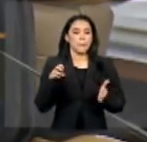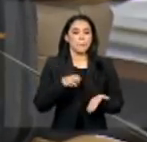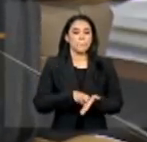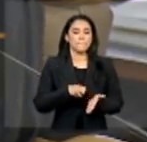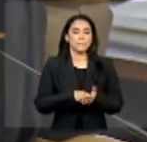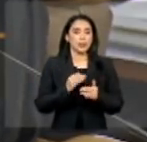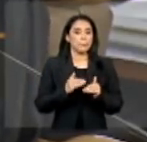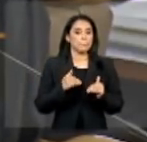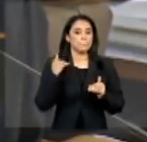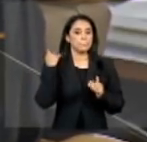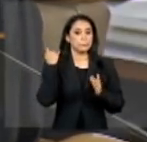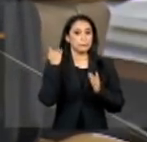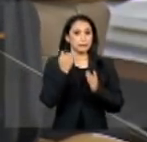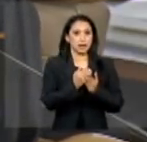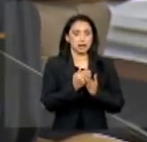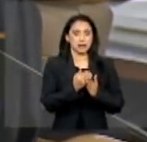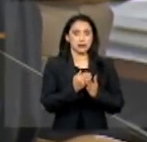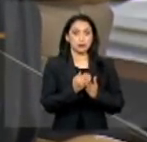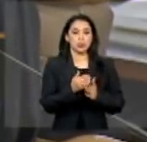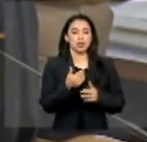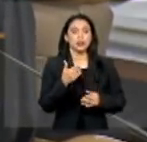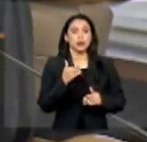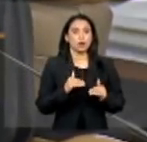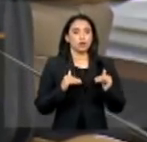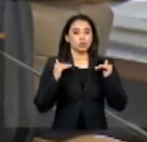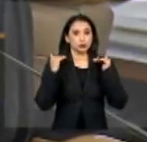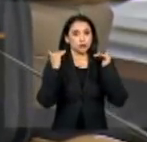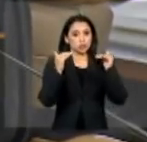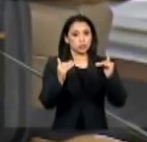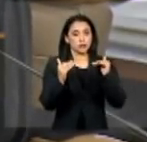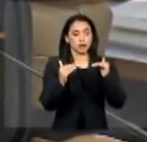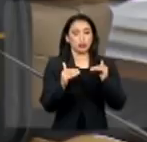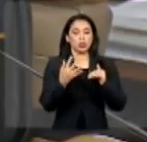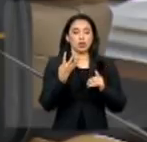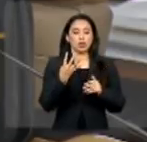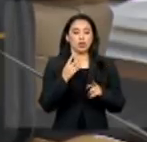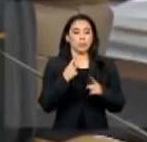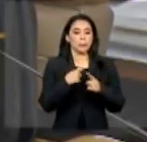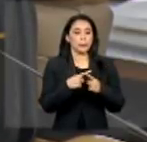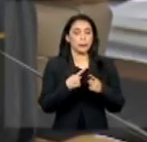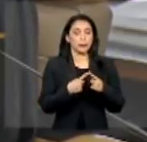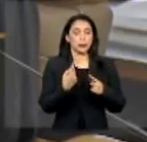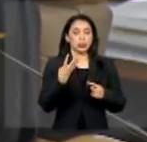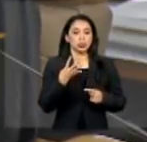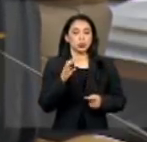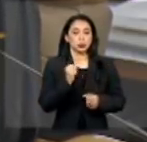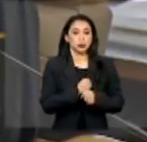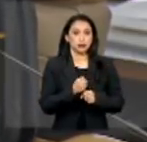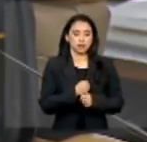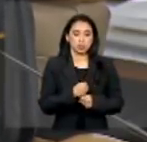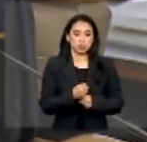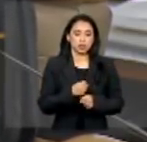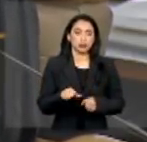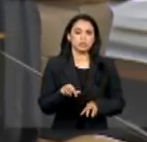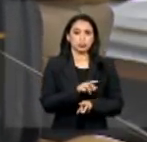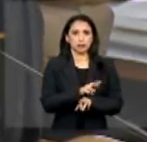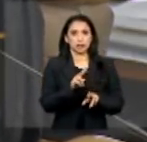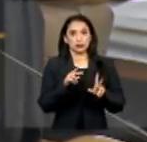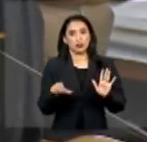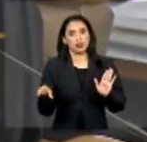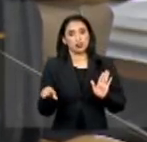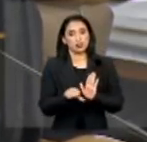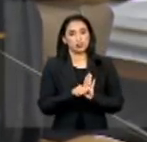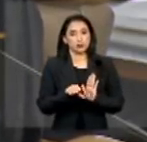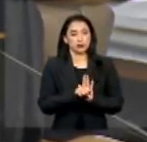anos ou que sejam de caráter transnacional ambiência na qual se incluem diversos crimes